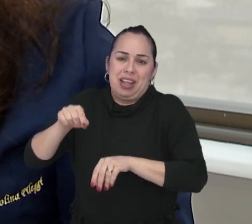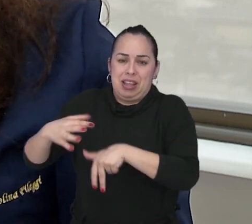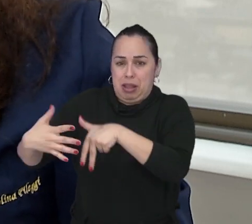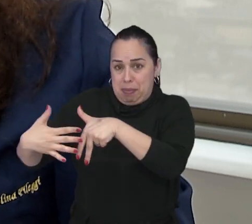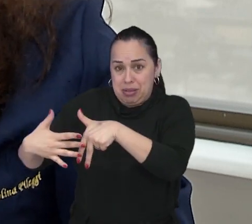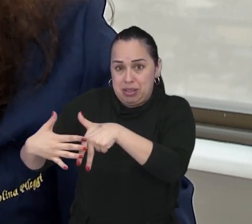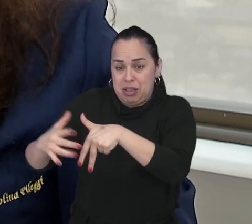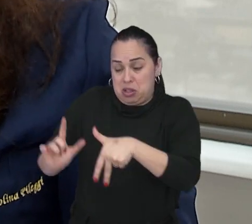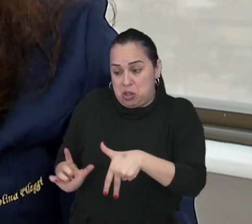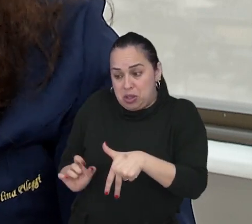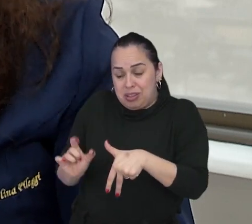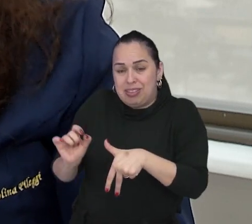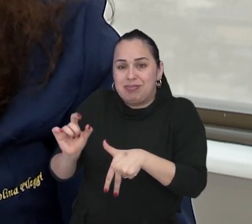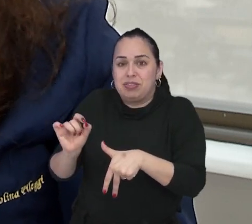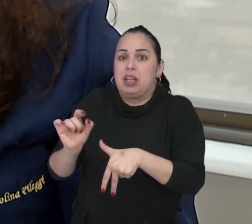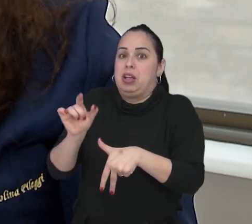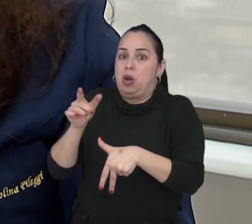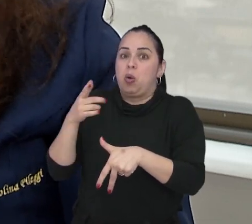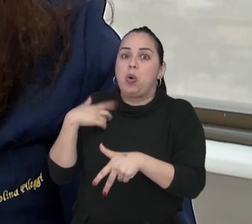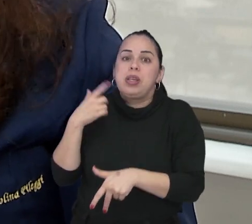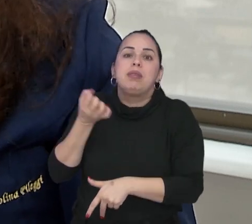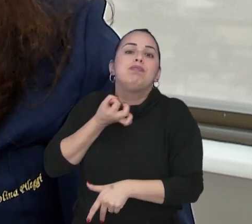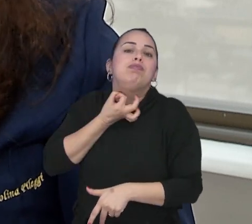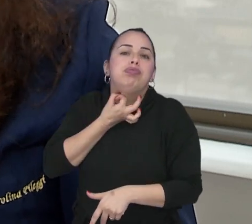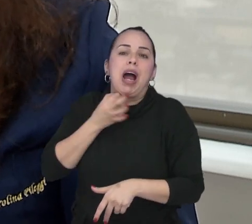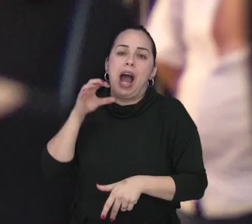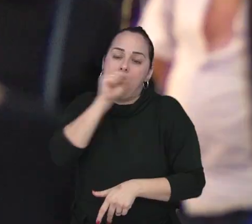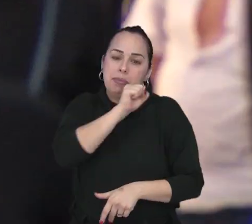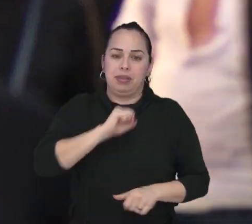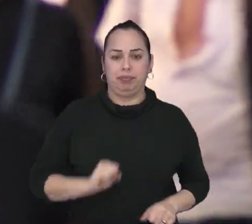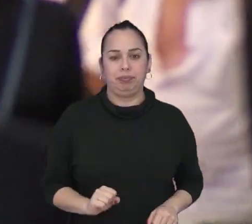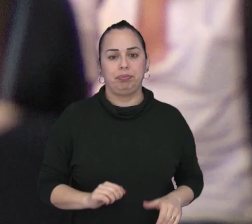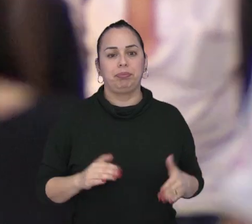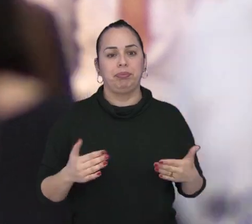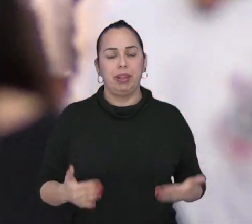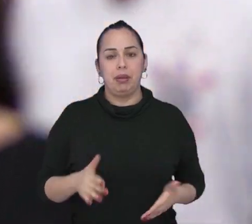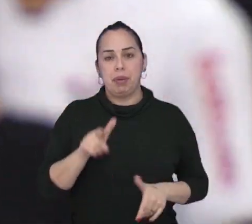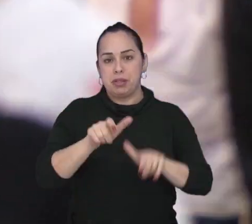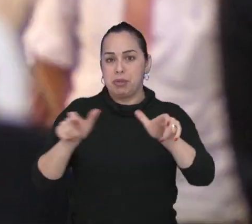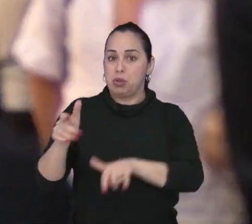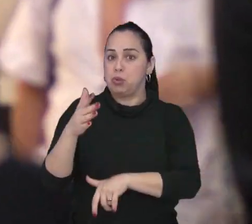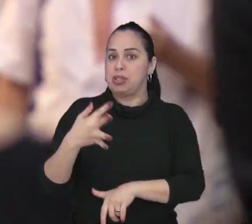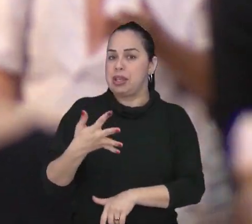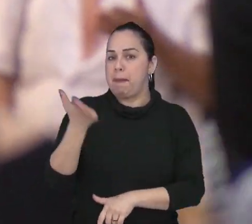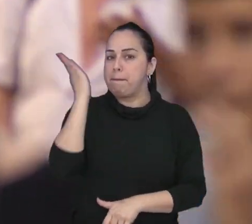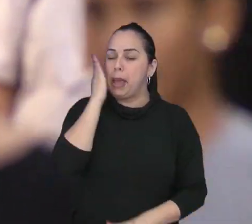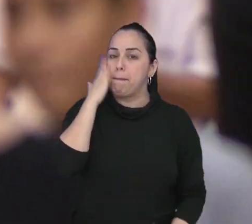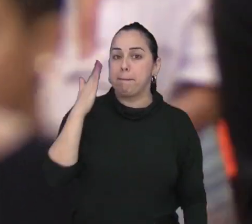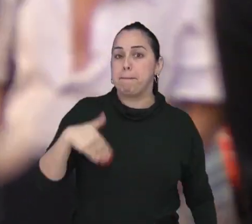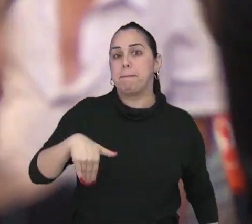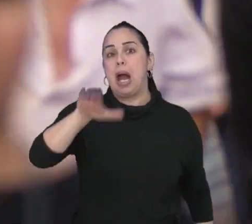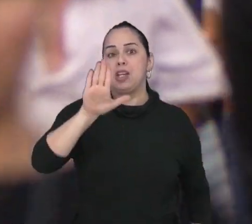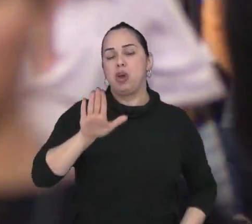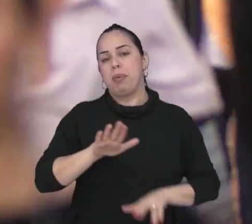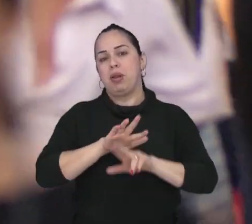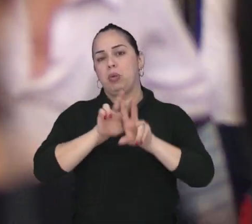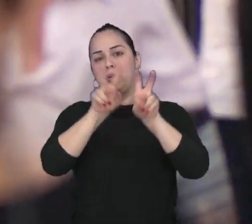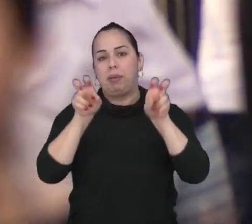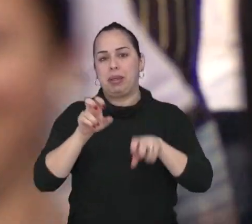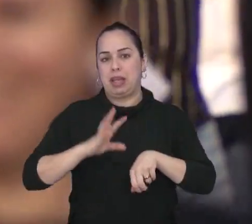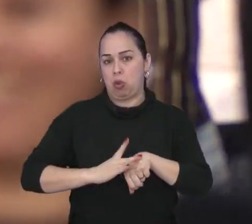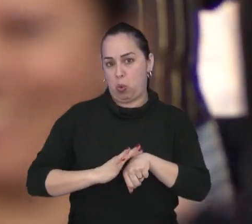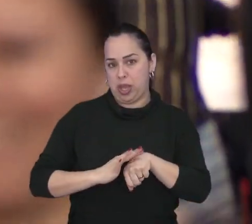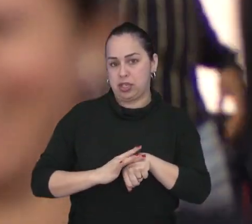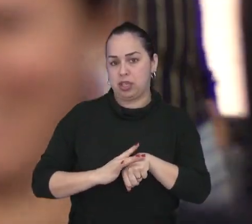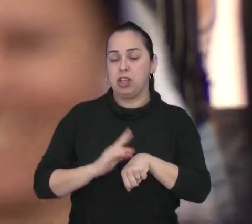desses pacientes mesmo que seja câncer de tireóide é bastante alta para que as pessoas conheçam mais sobre as doenças que afetam a tireoide